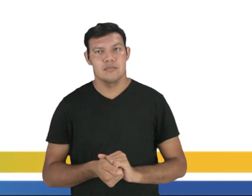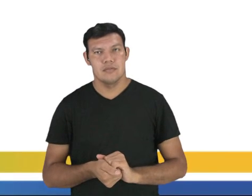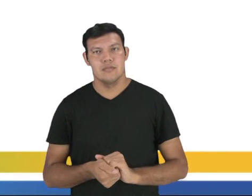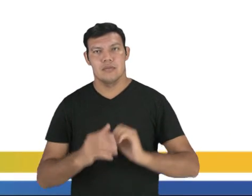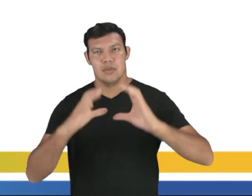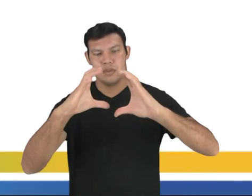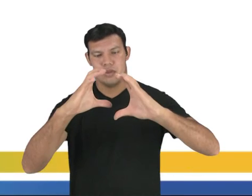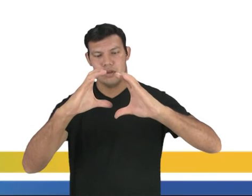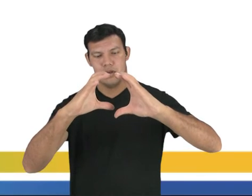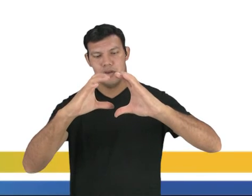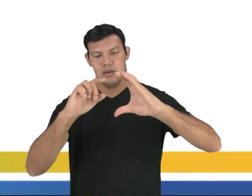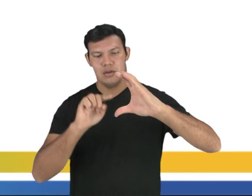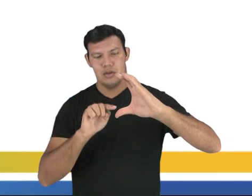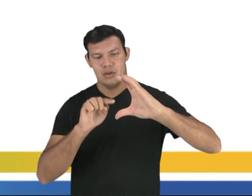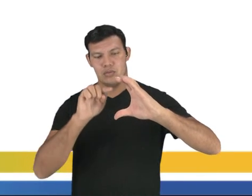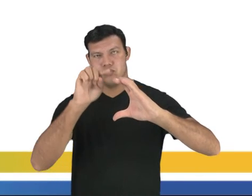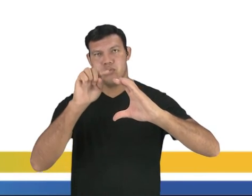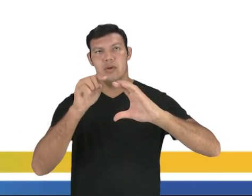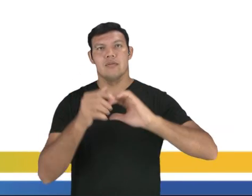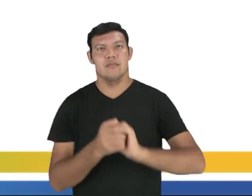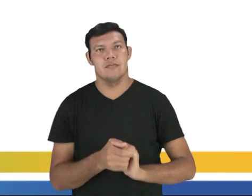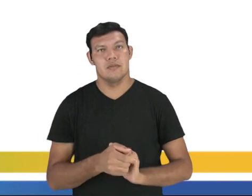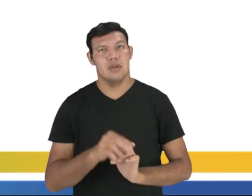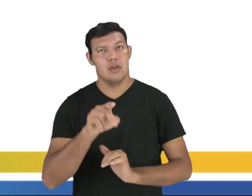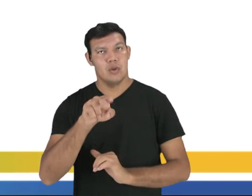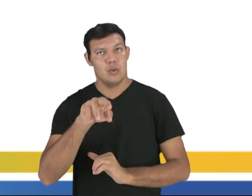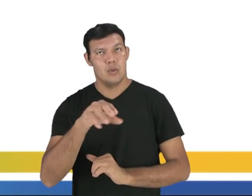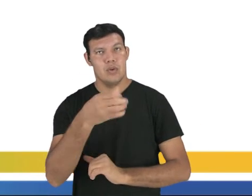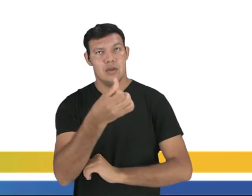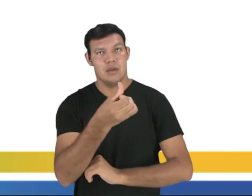Terra, que tem esse valor aí, né?